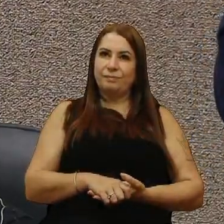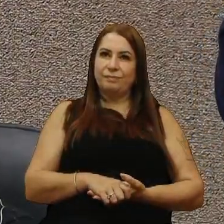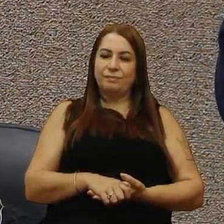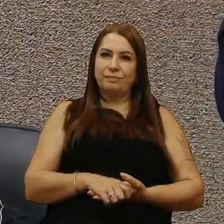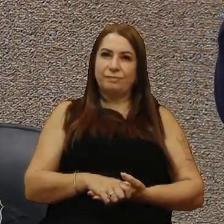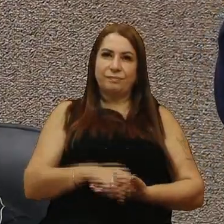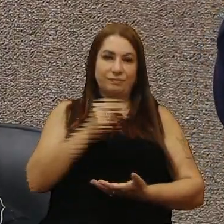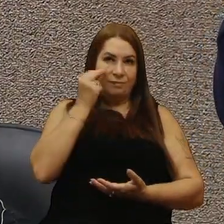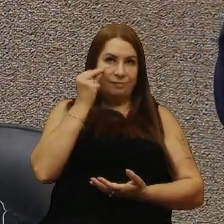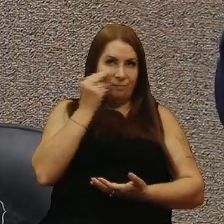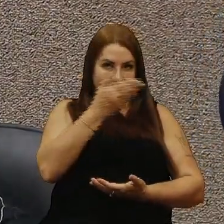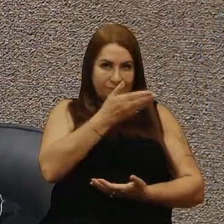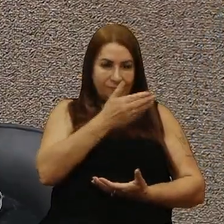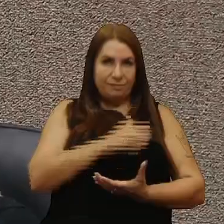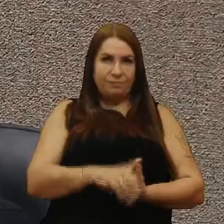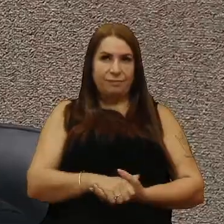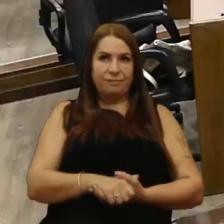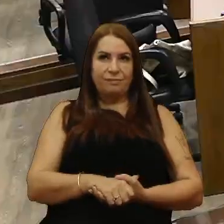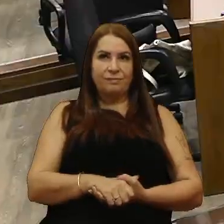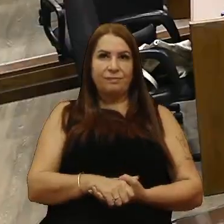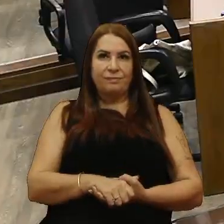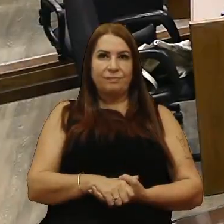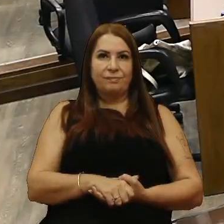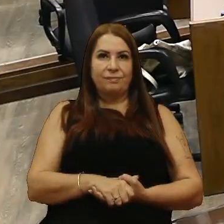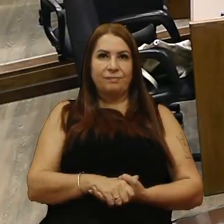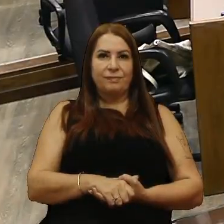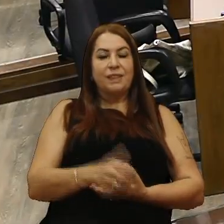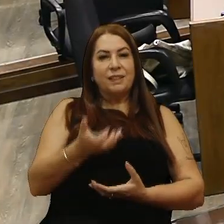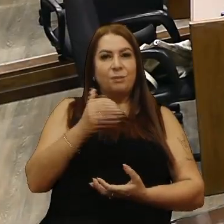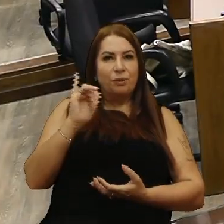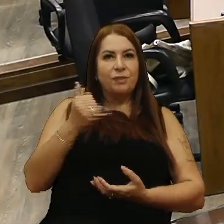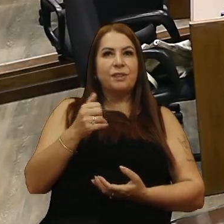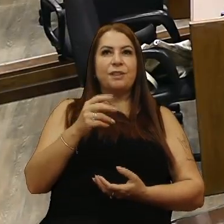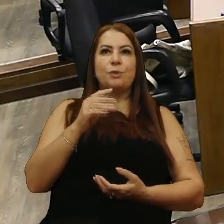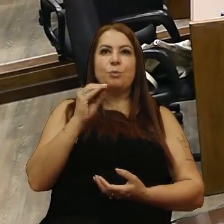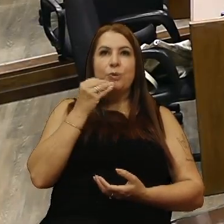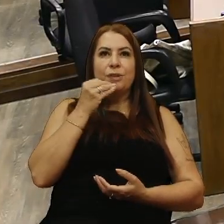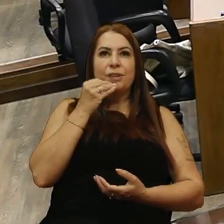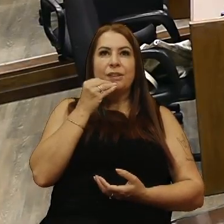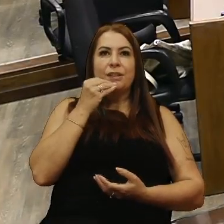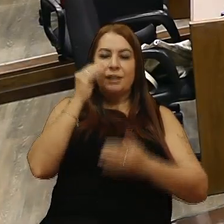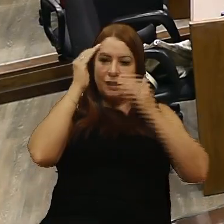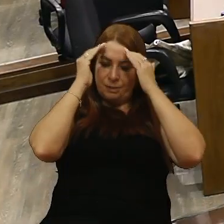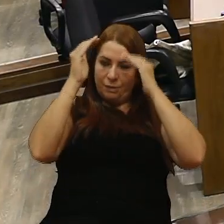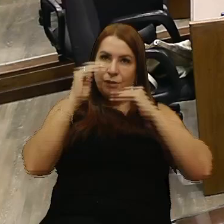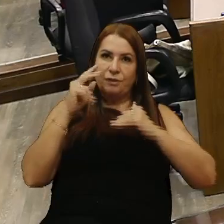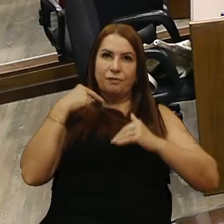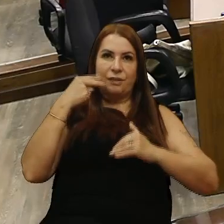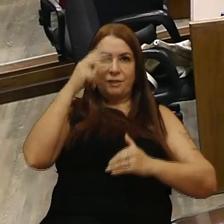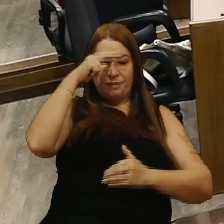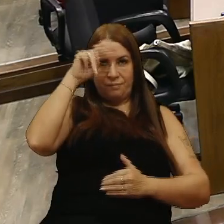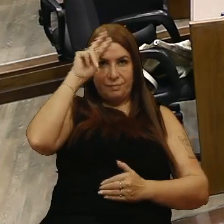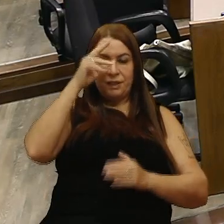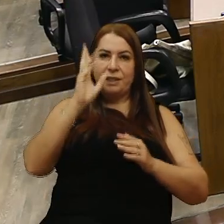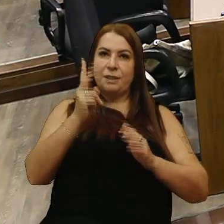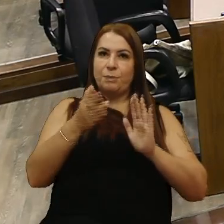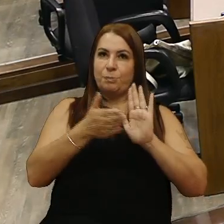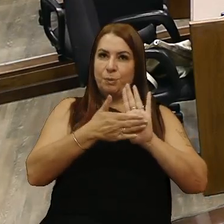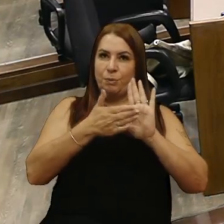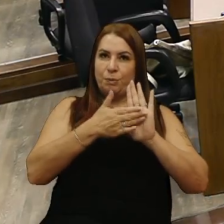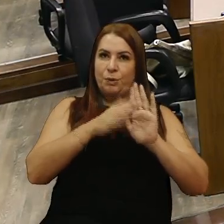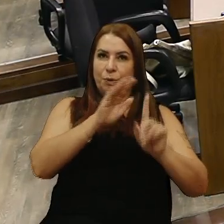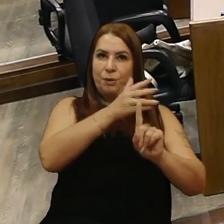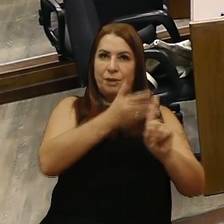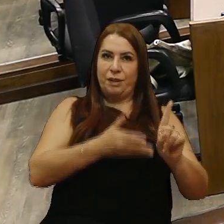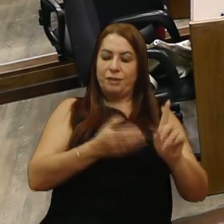Libardi, você me pediu uma parte? Queria aproveitar a oportunidade, muito em respeito ao vereador Edson da Rosa, que sempre propõe